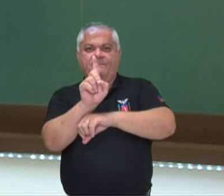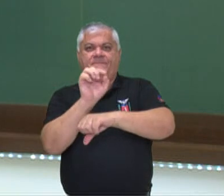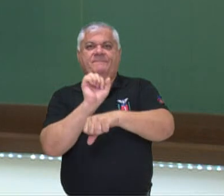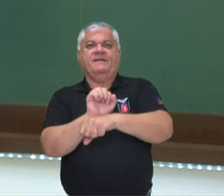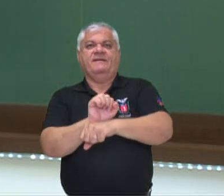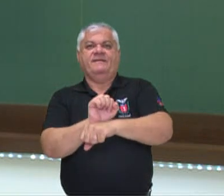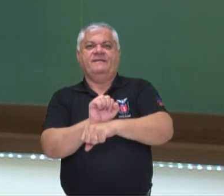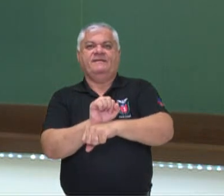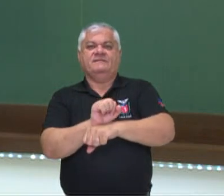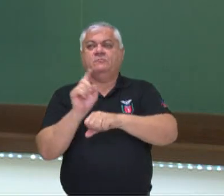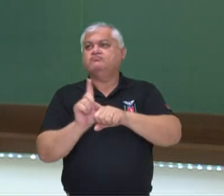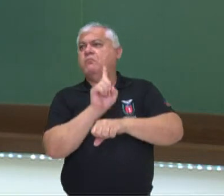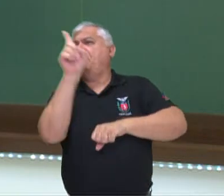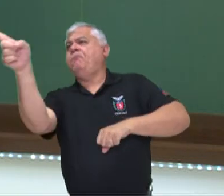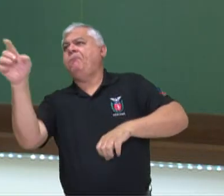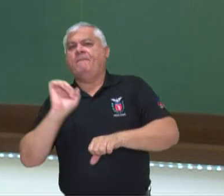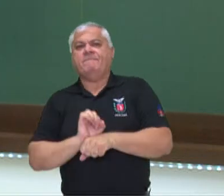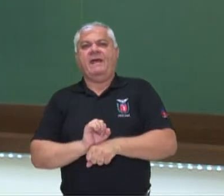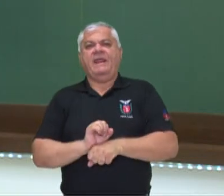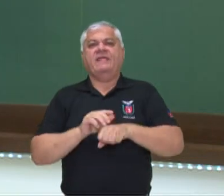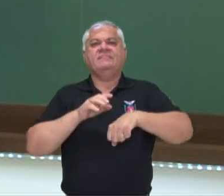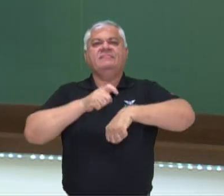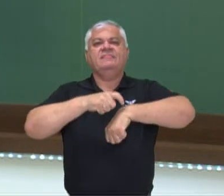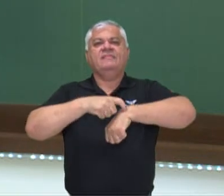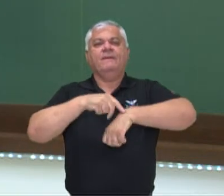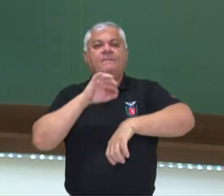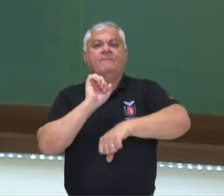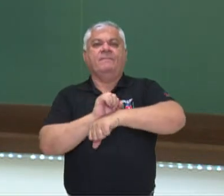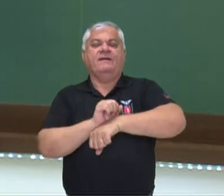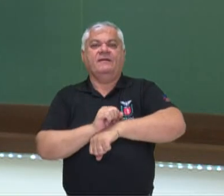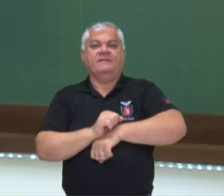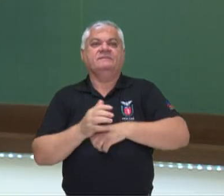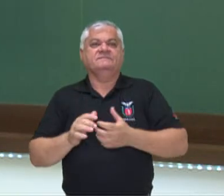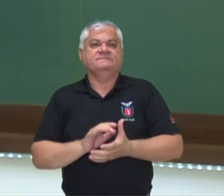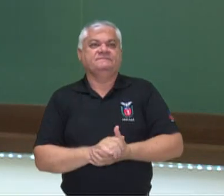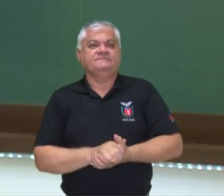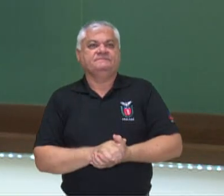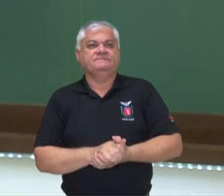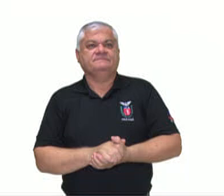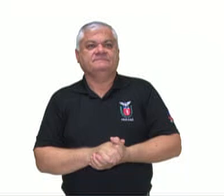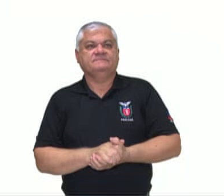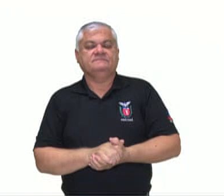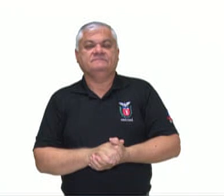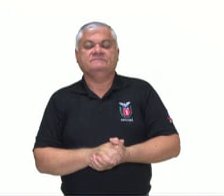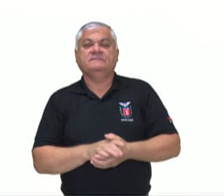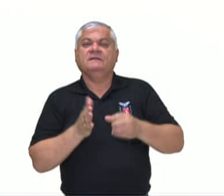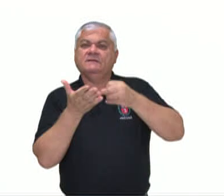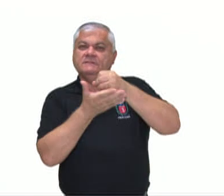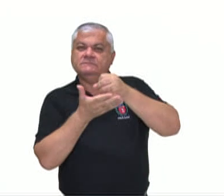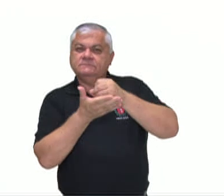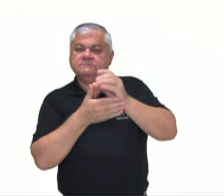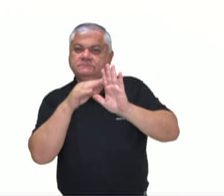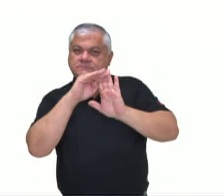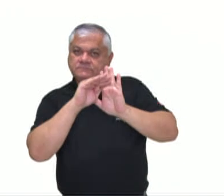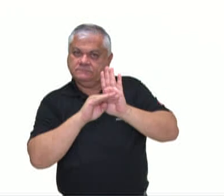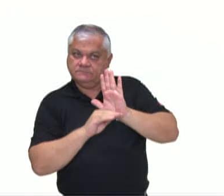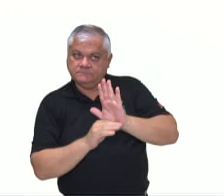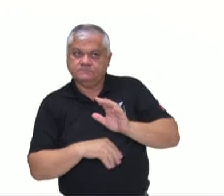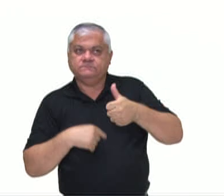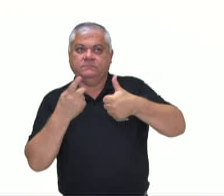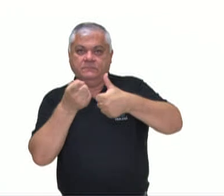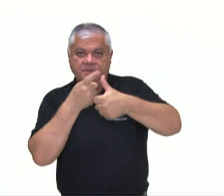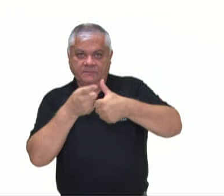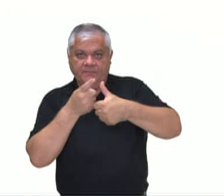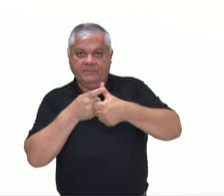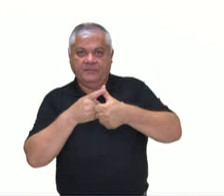são totalmente de bola em jogo, certo? Os fundamentos técnicos. Primeiro, o controle